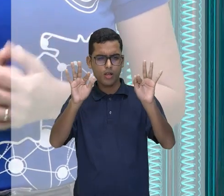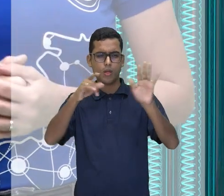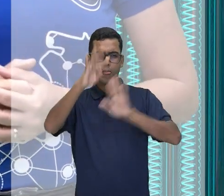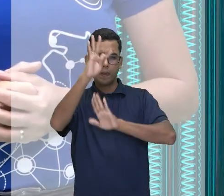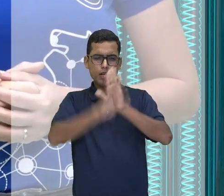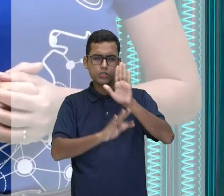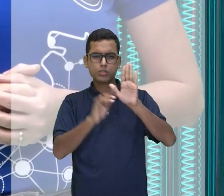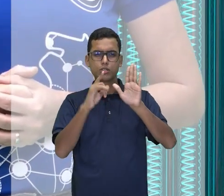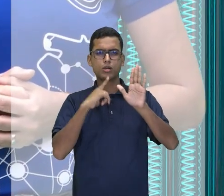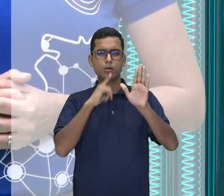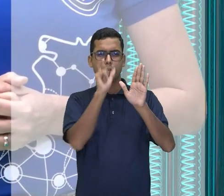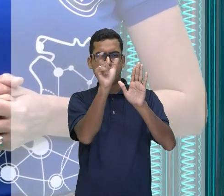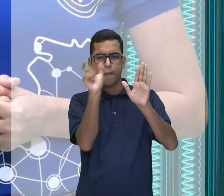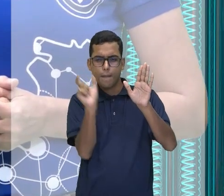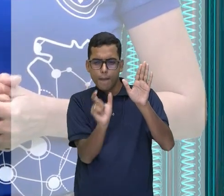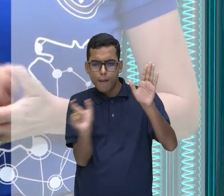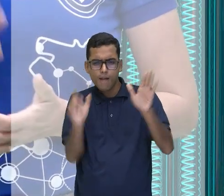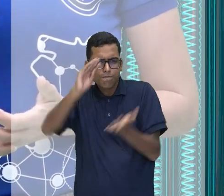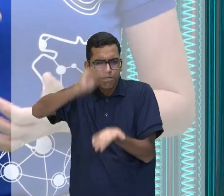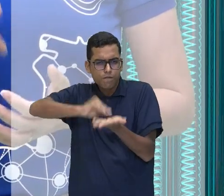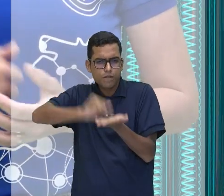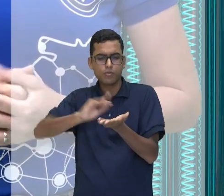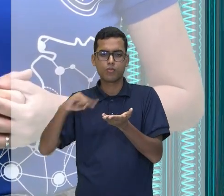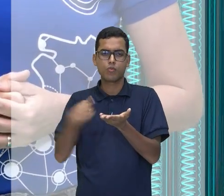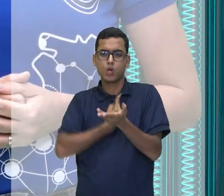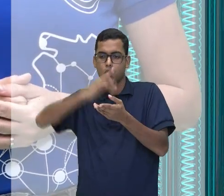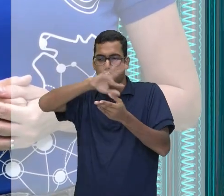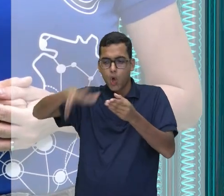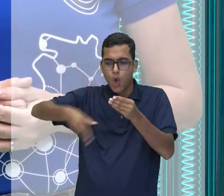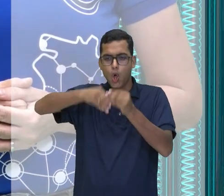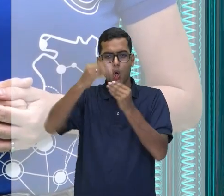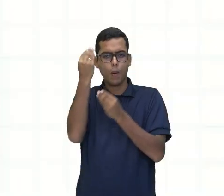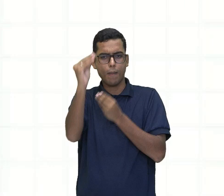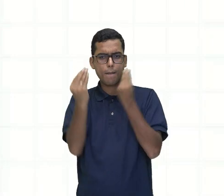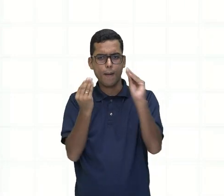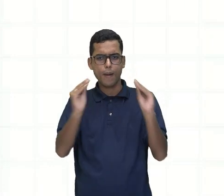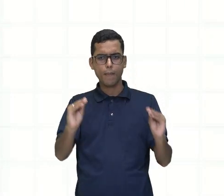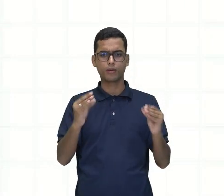utilizando estes object pronouns. Acompanhem comigo.